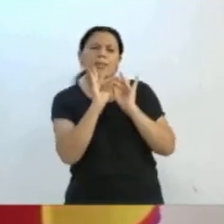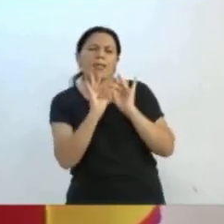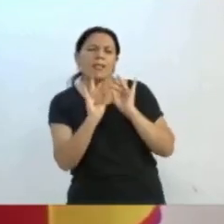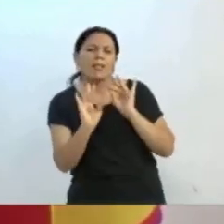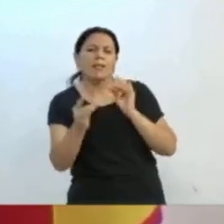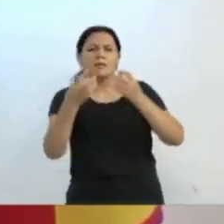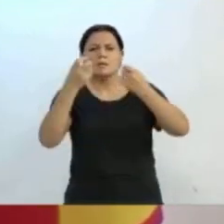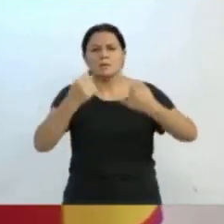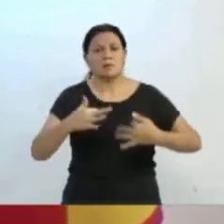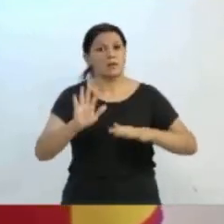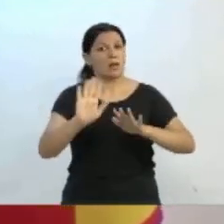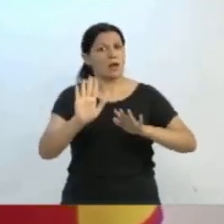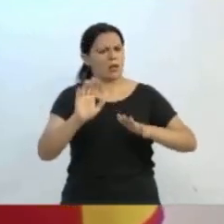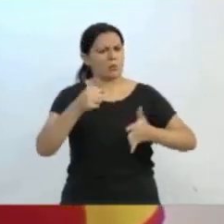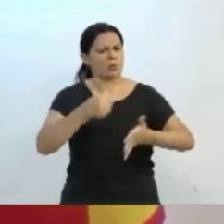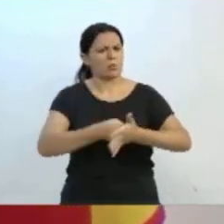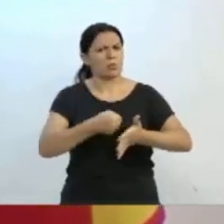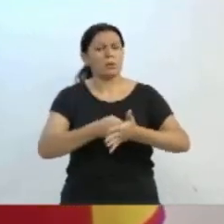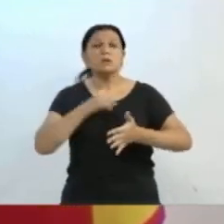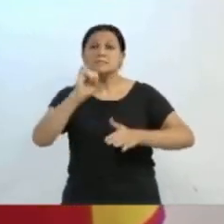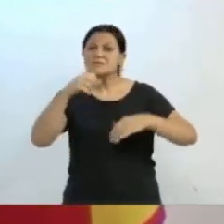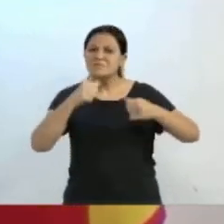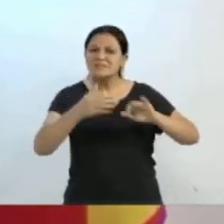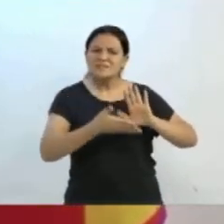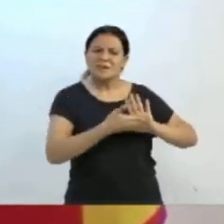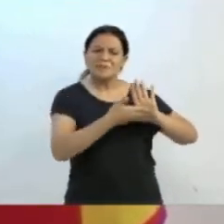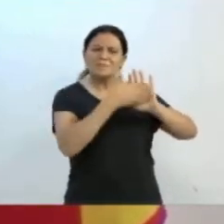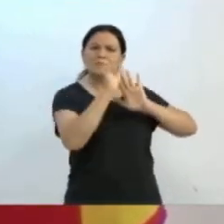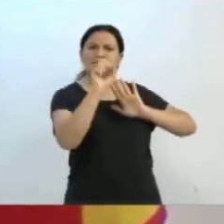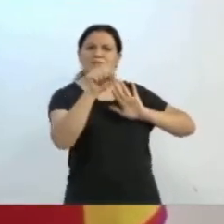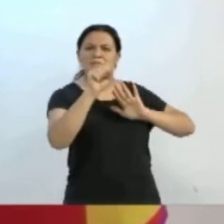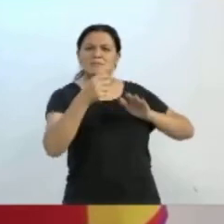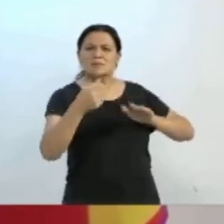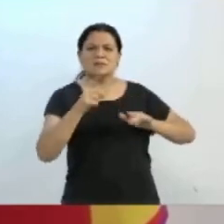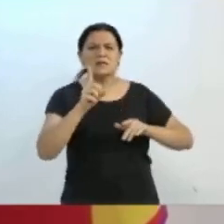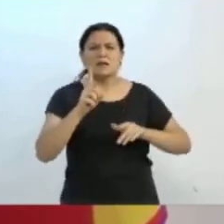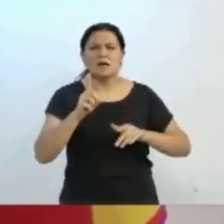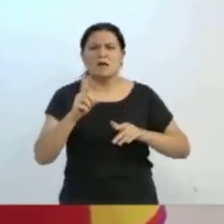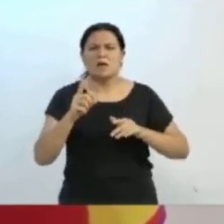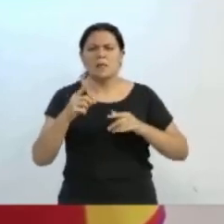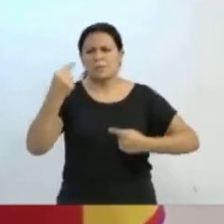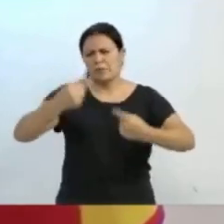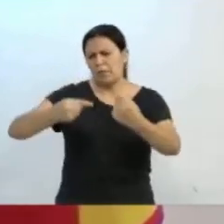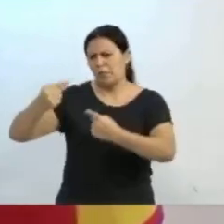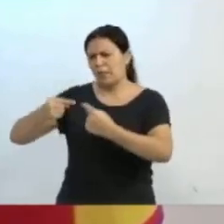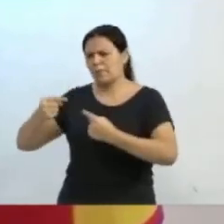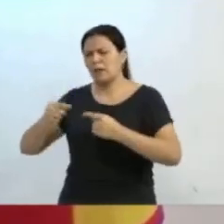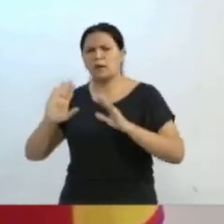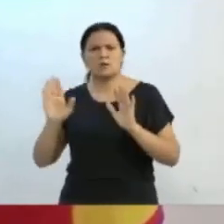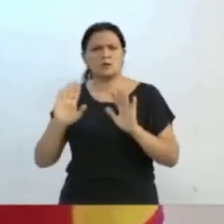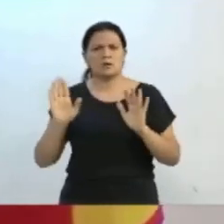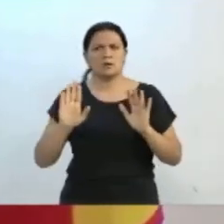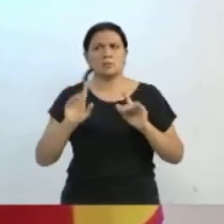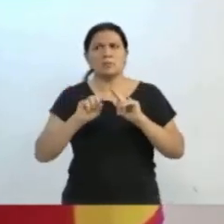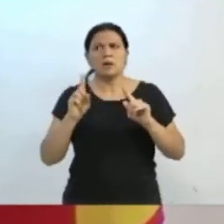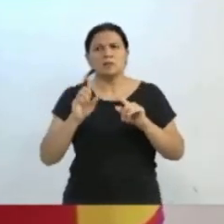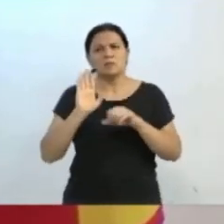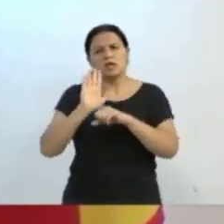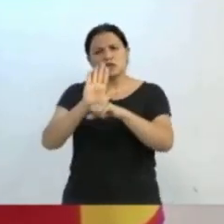o que tem que ser cobrado. Se tem que elogiar, tem que elogiar. Ninguém está aqui para bater um de frente com o outro, para brigar. Nós estamos aqui para defender o interesse da comunidade.